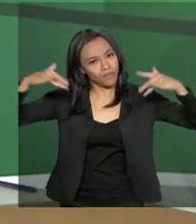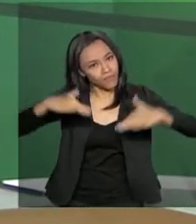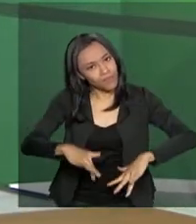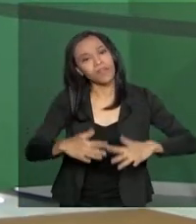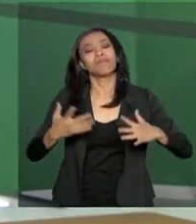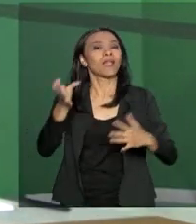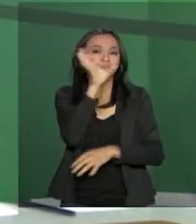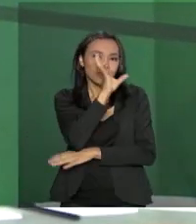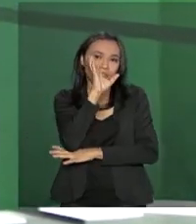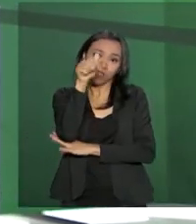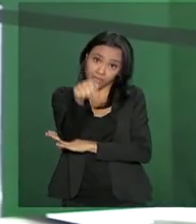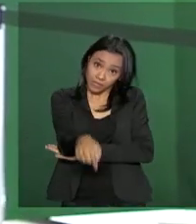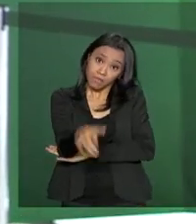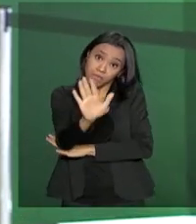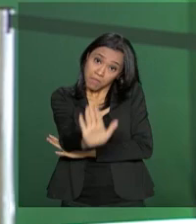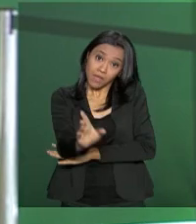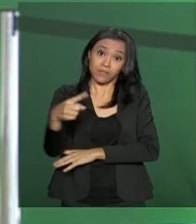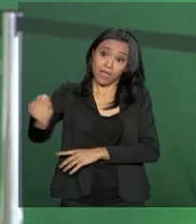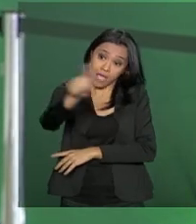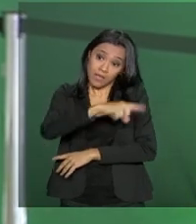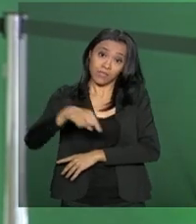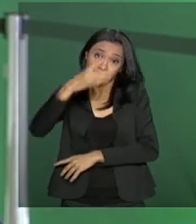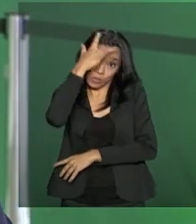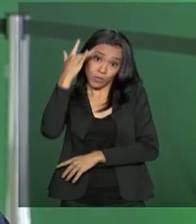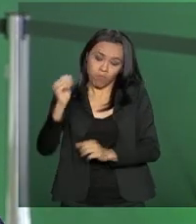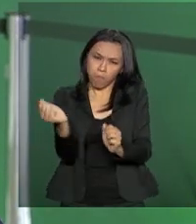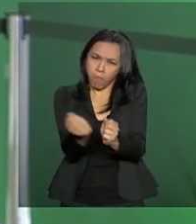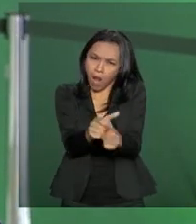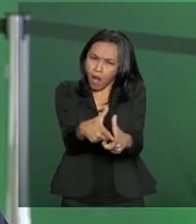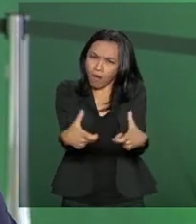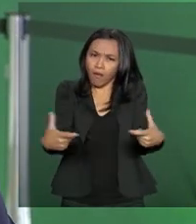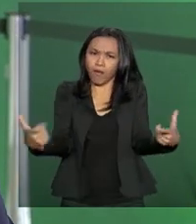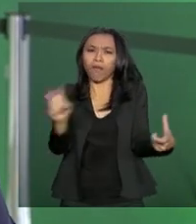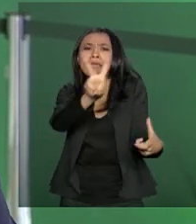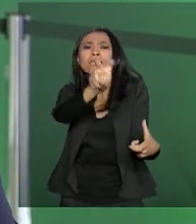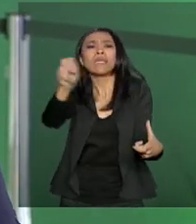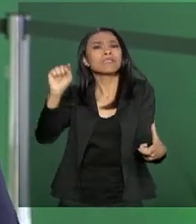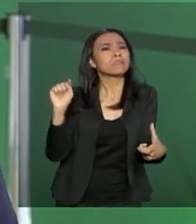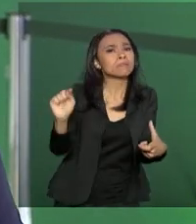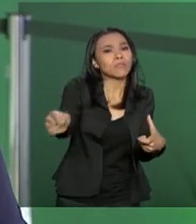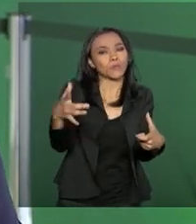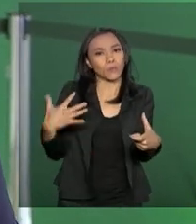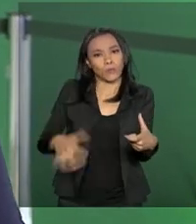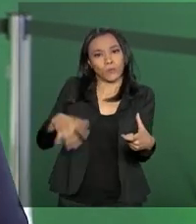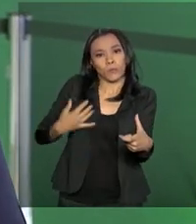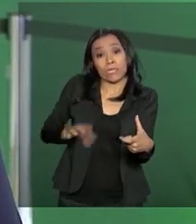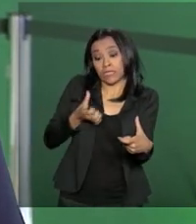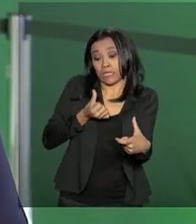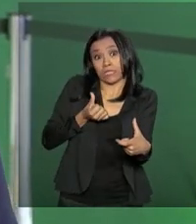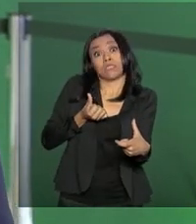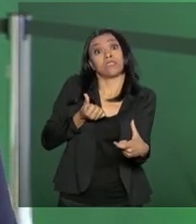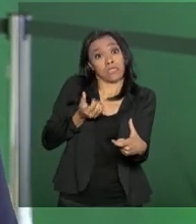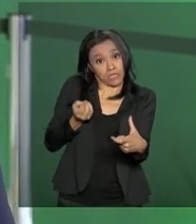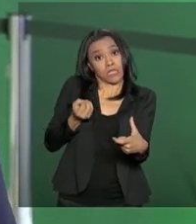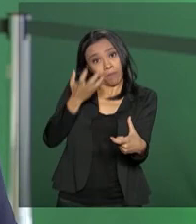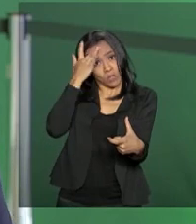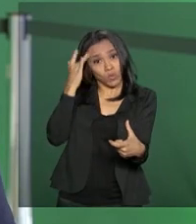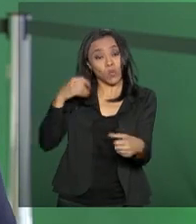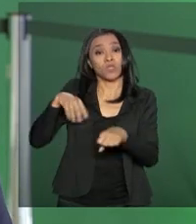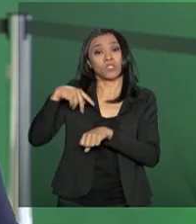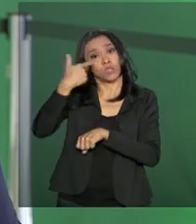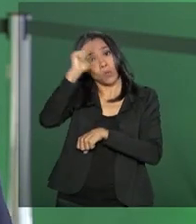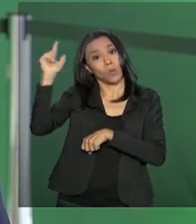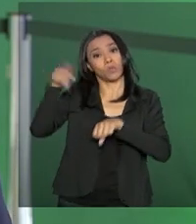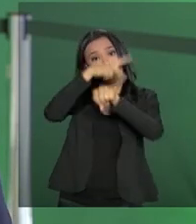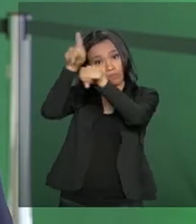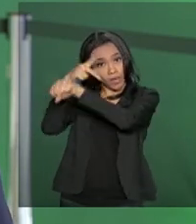no dia 1º mas essa esse público pode chegar a 500 mil pessoas 60 delegações estrangeiras já confirmaram presença o itamaraty